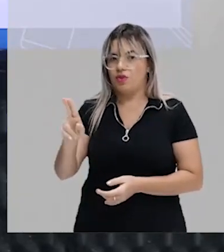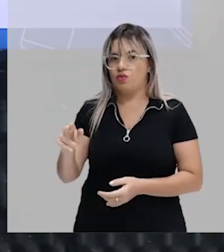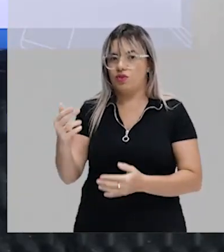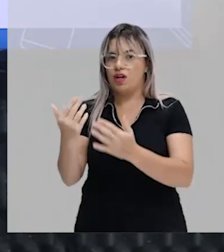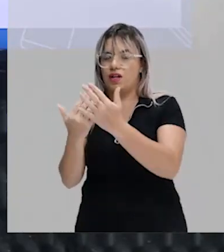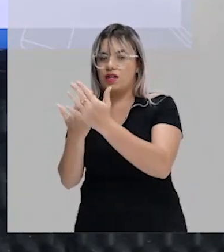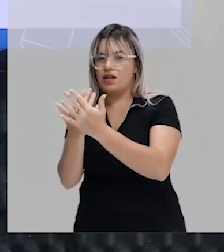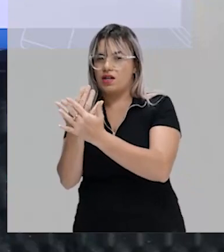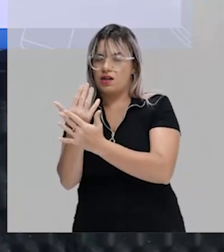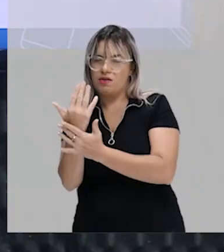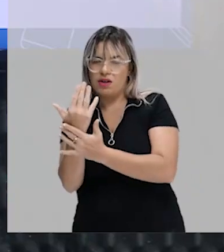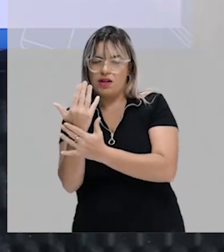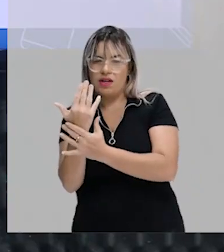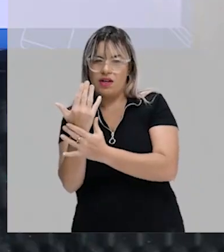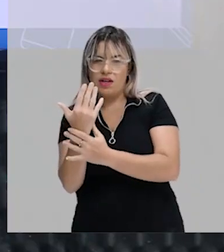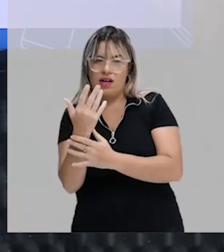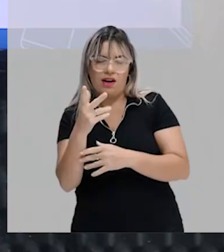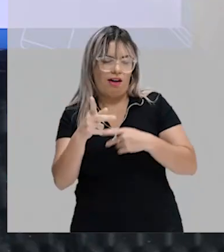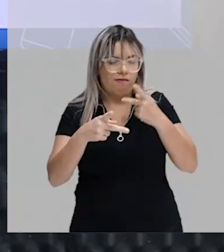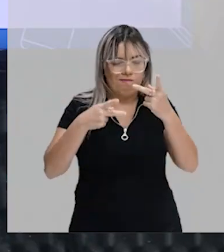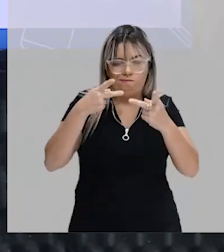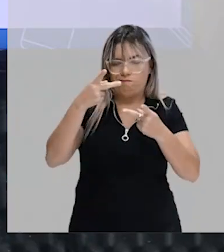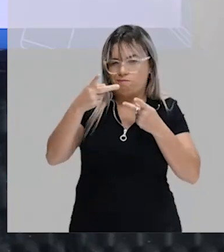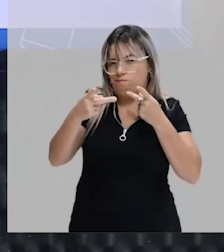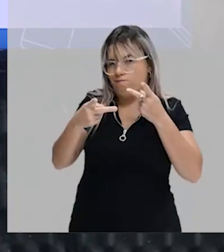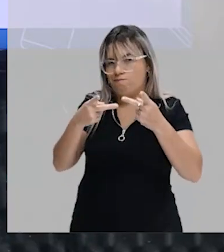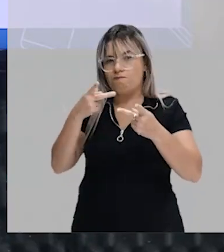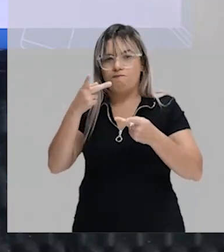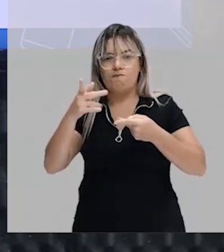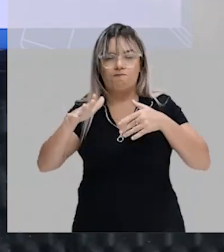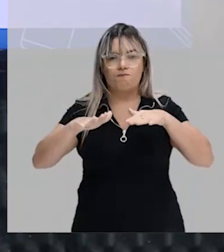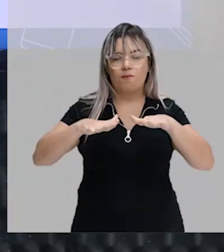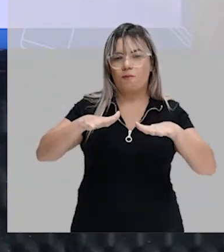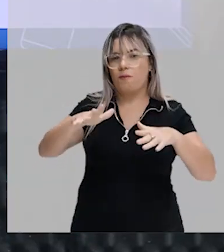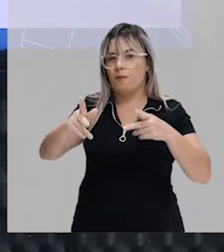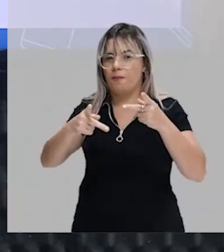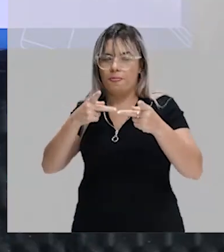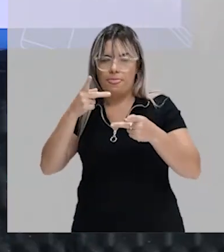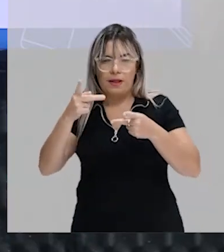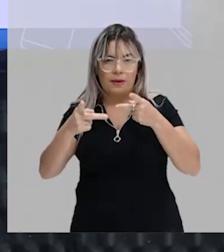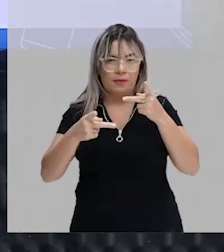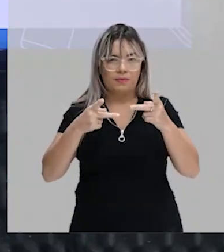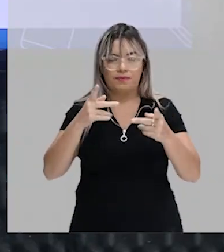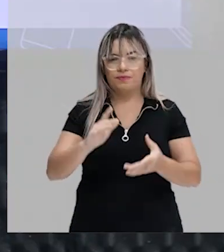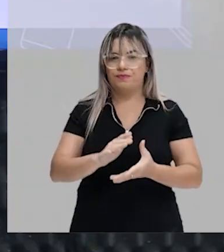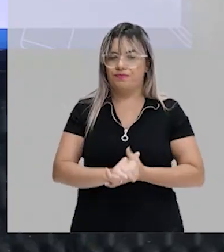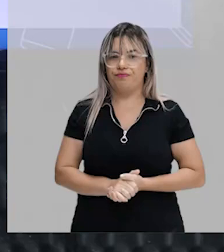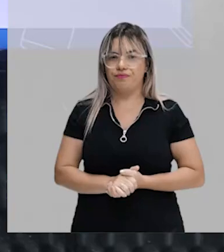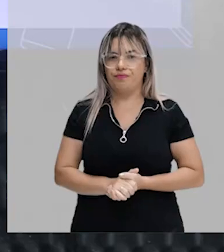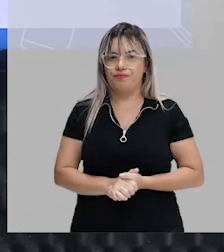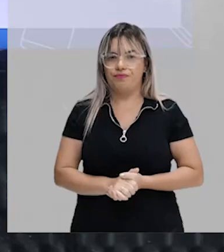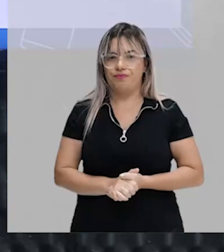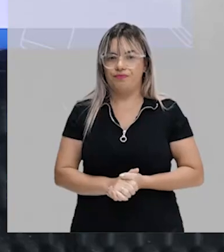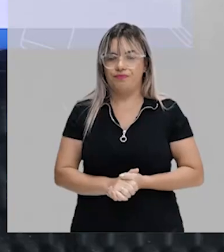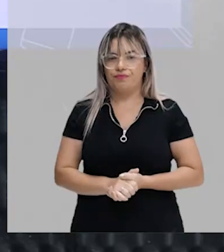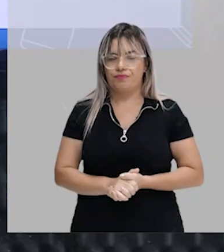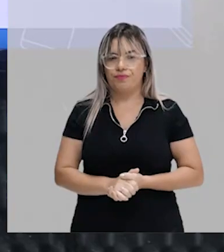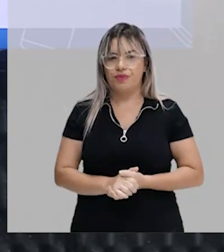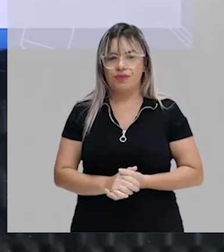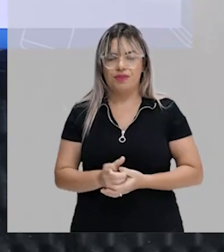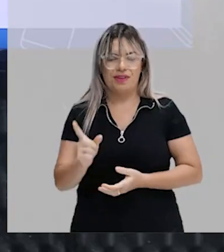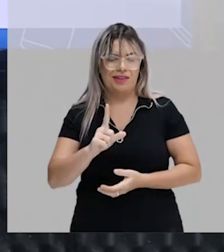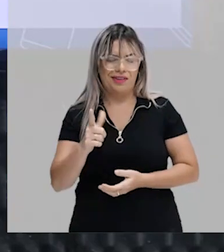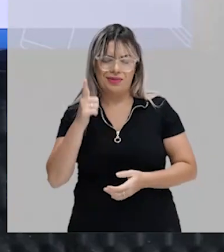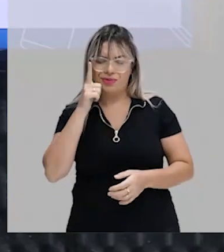uma linguagem corporal que aparece. Eu quase não fico parada. Gente, vocês já perceberam isso? Eu